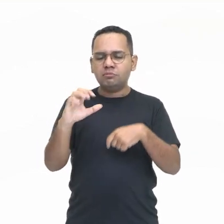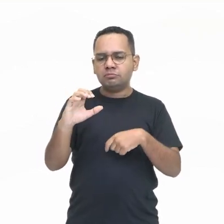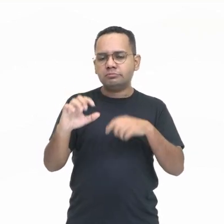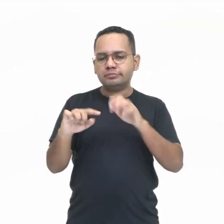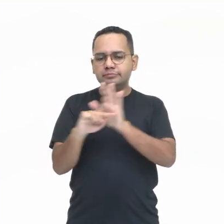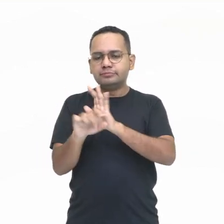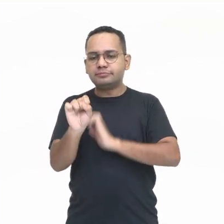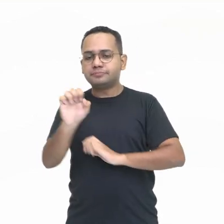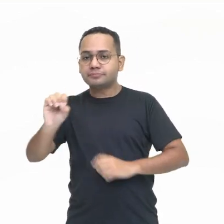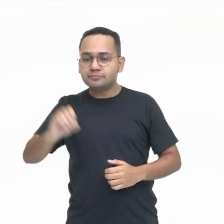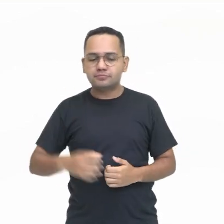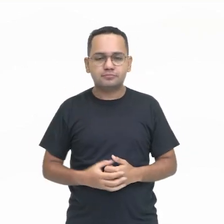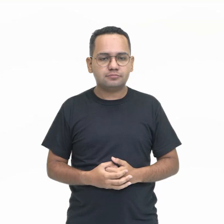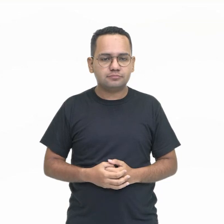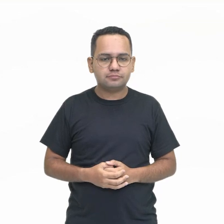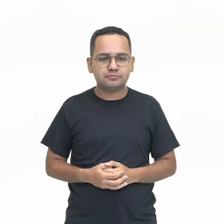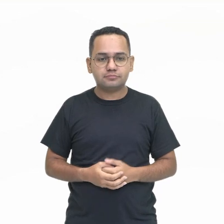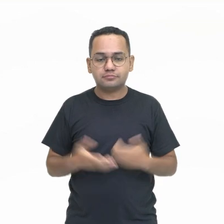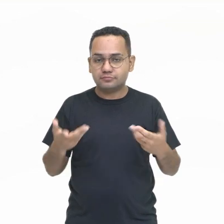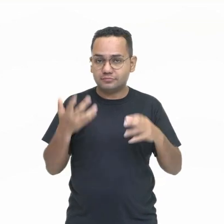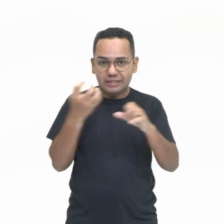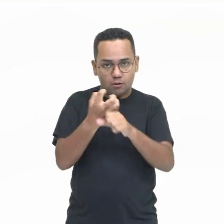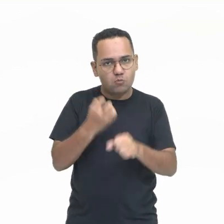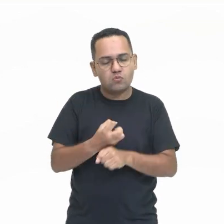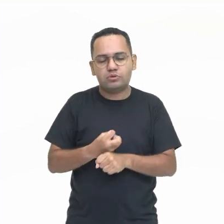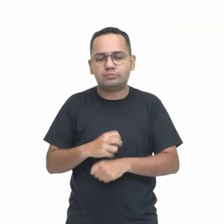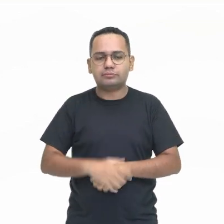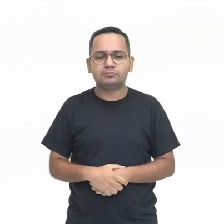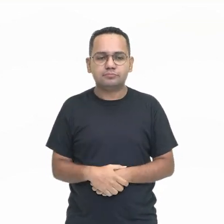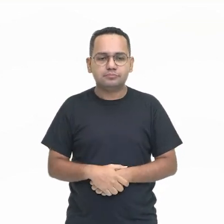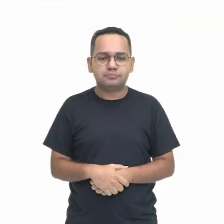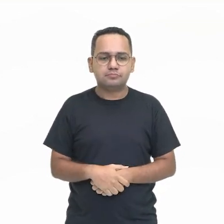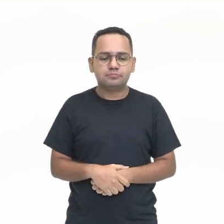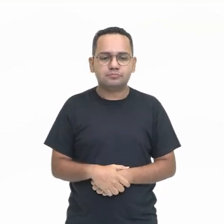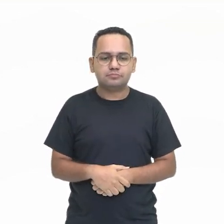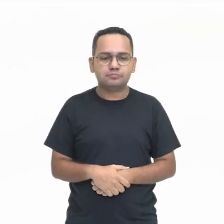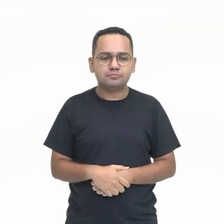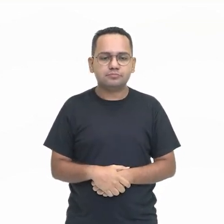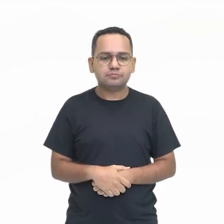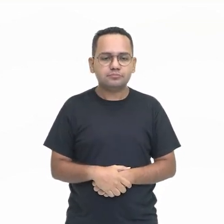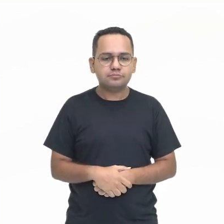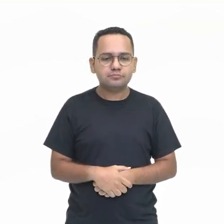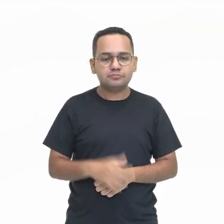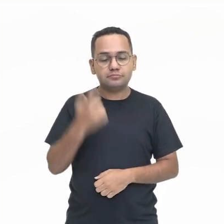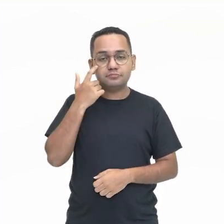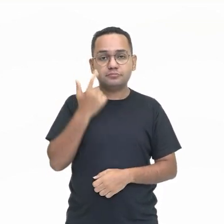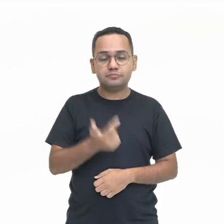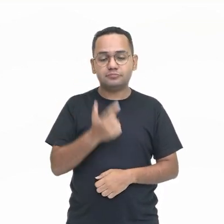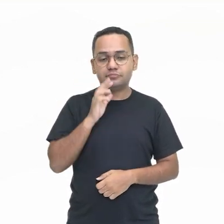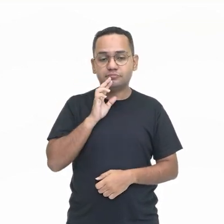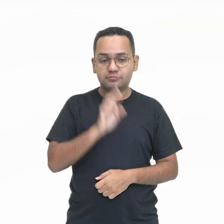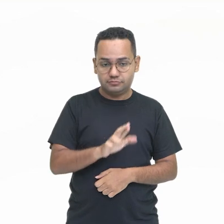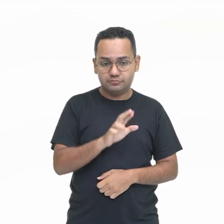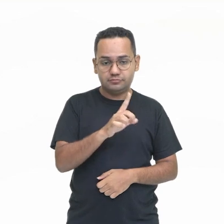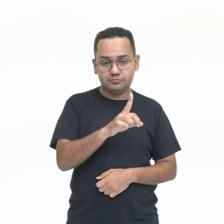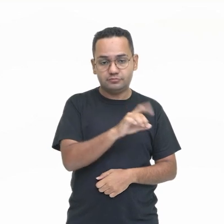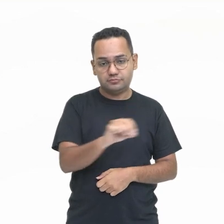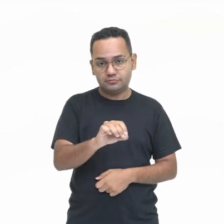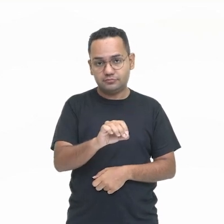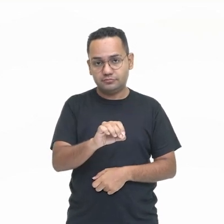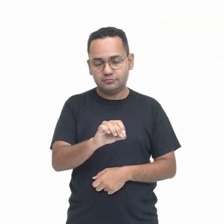menos 80. E aí temos apenas cálculos para fazer, né? Vamos fazer, então, 100 ao quadrado, que é igual a